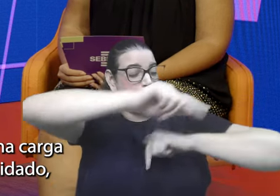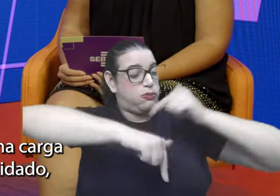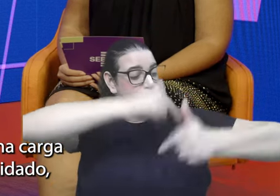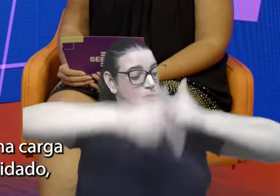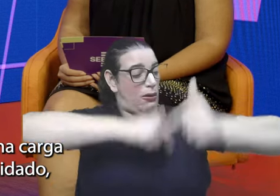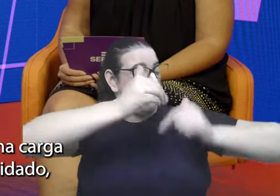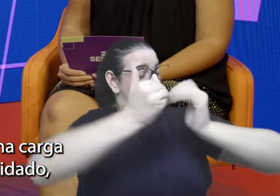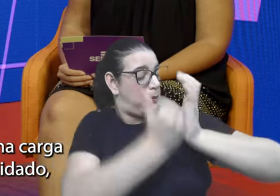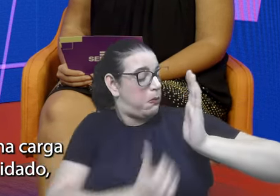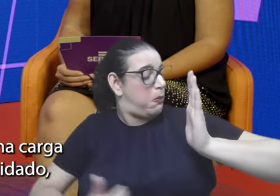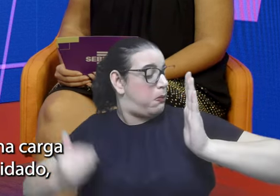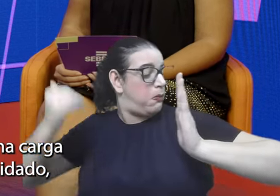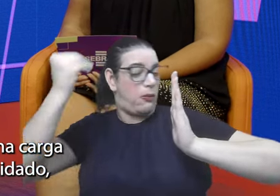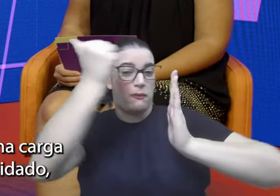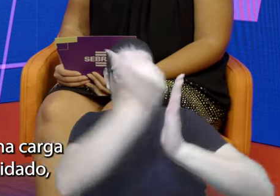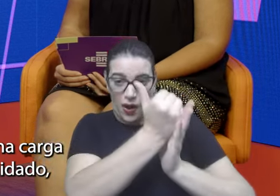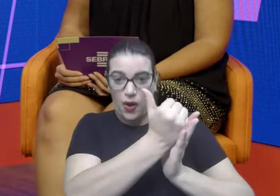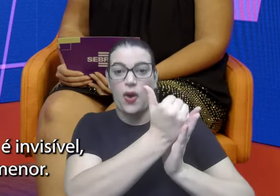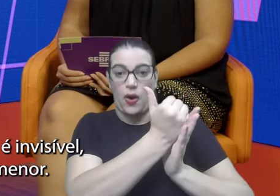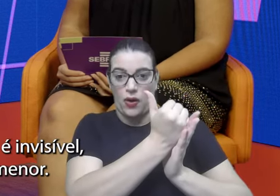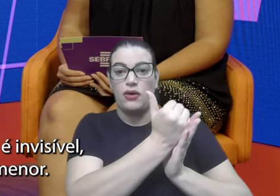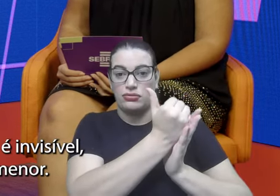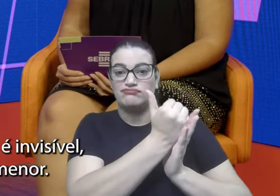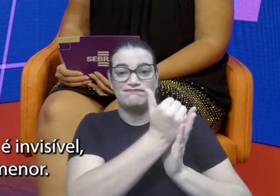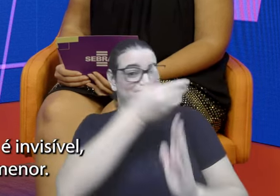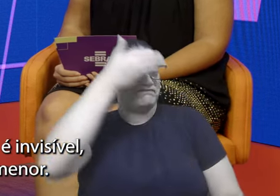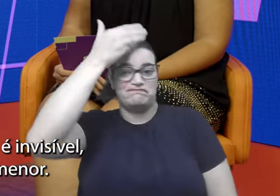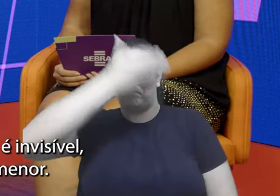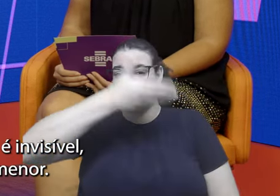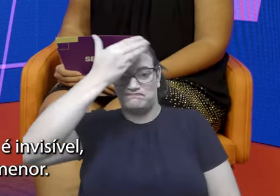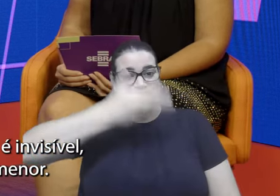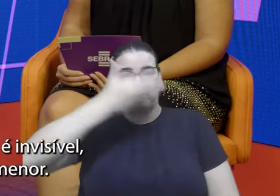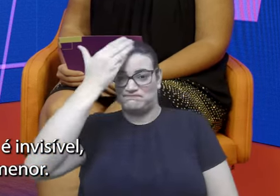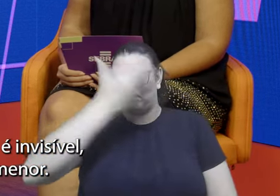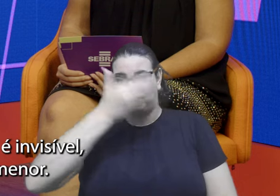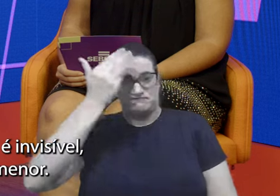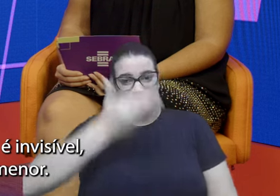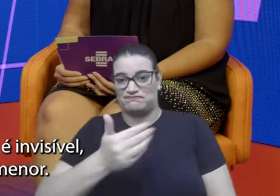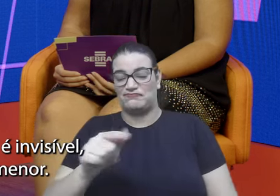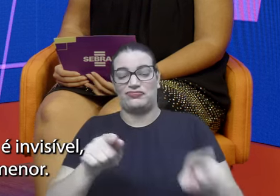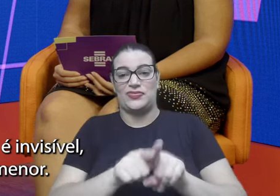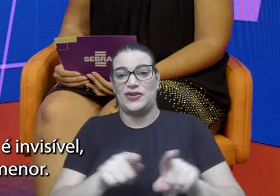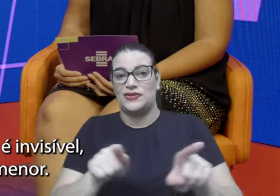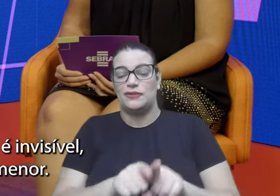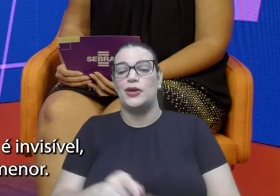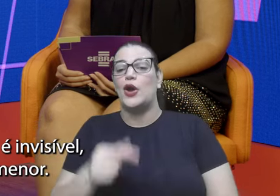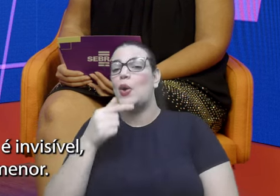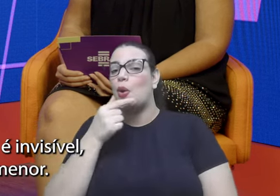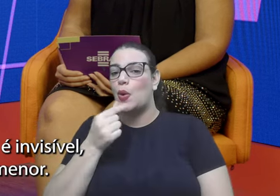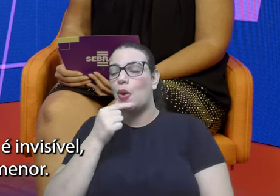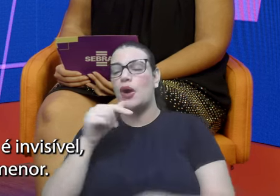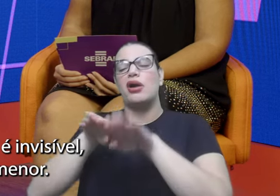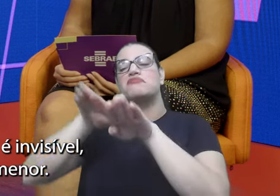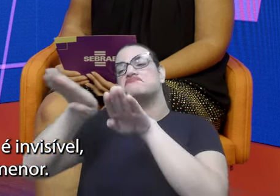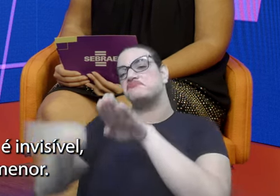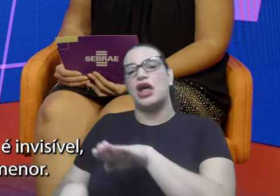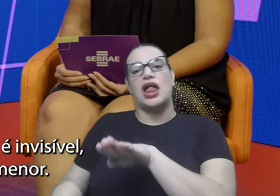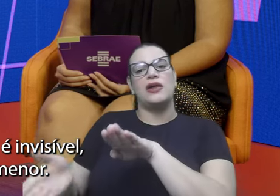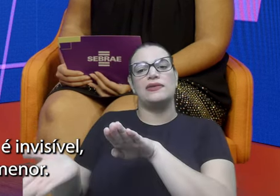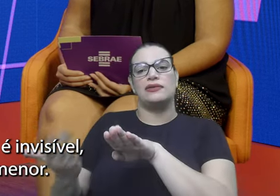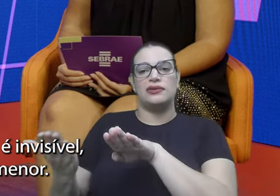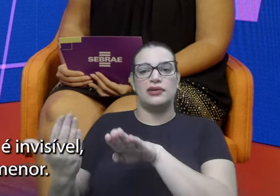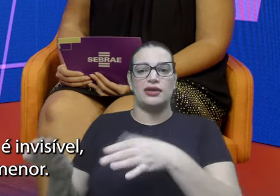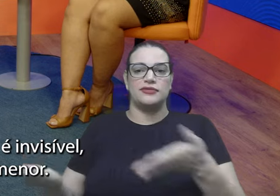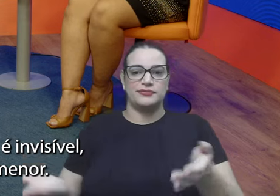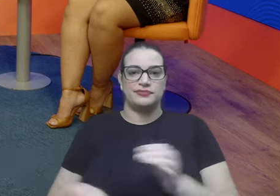maior do trabalho do cuidado né a invisibilidade desse trabalho que é invisível e o homem uma carga muito